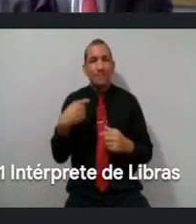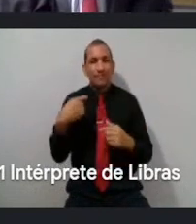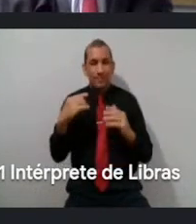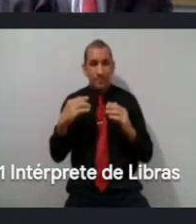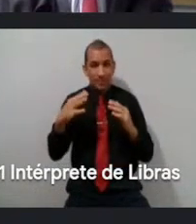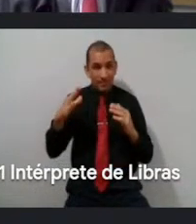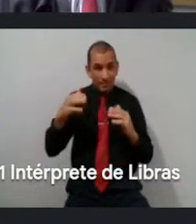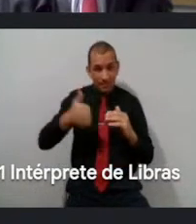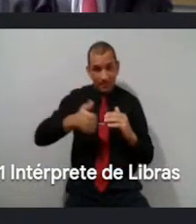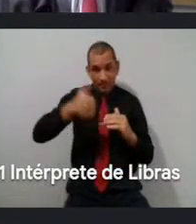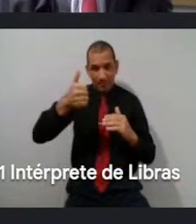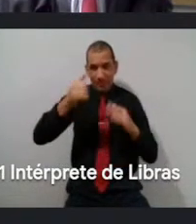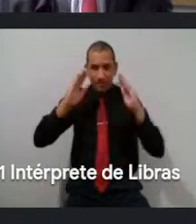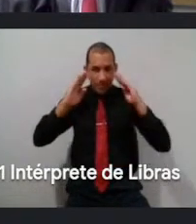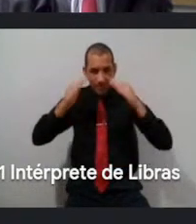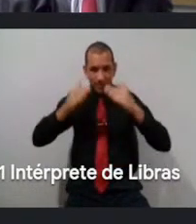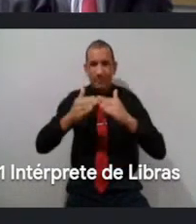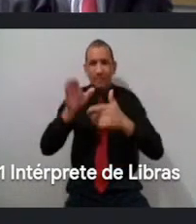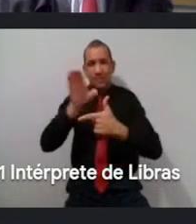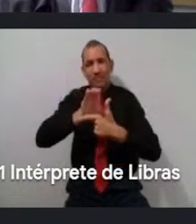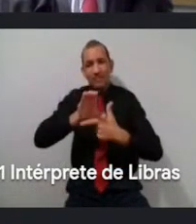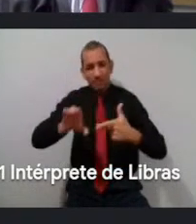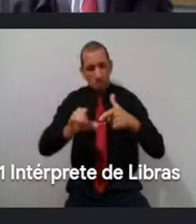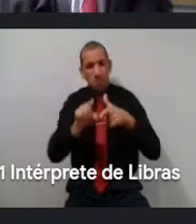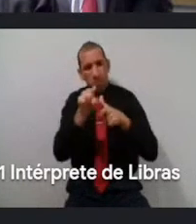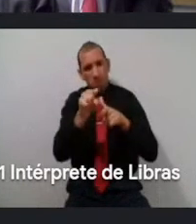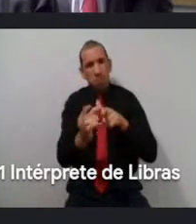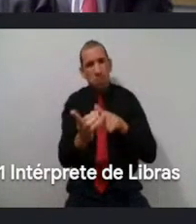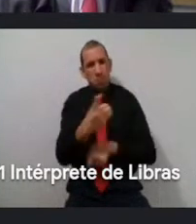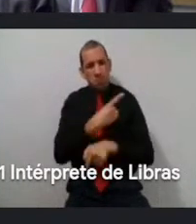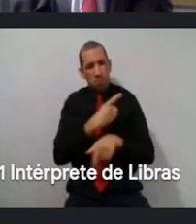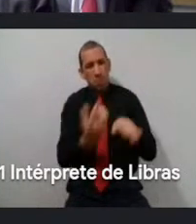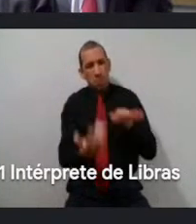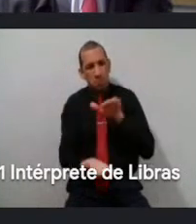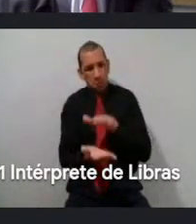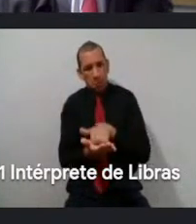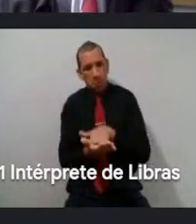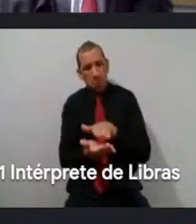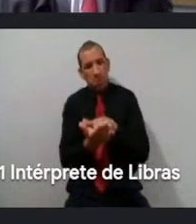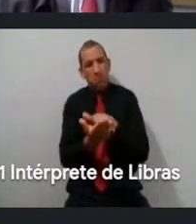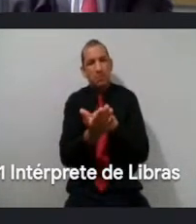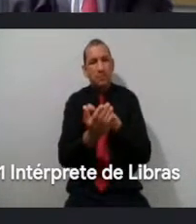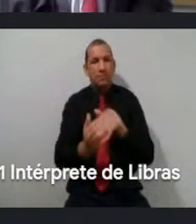priorizando o cidadão é um ser tá de parabéns a Desembargador